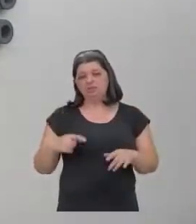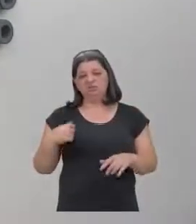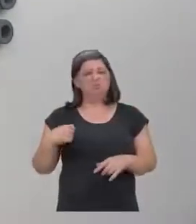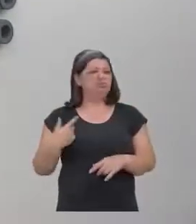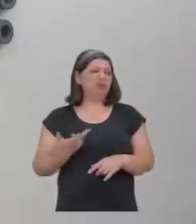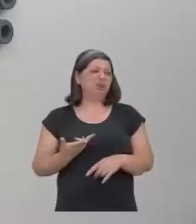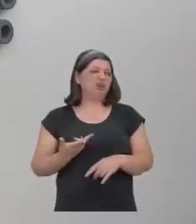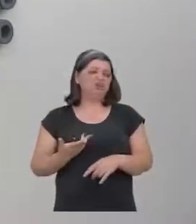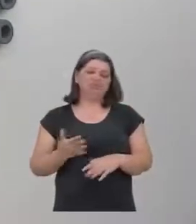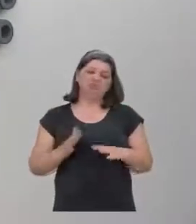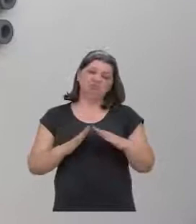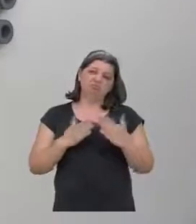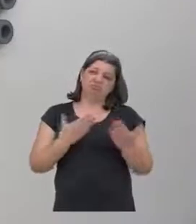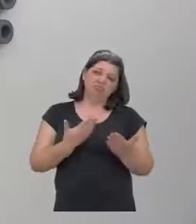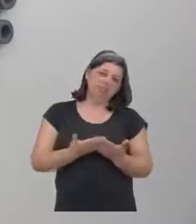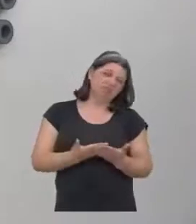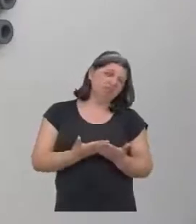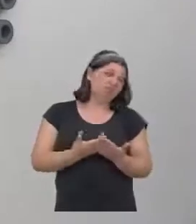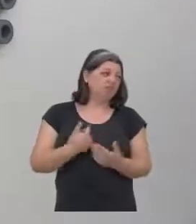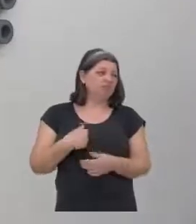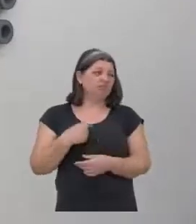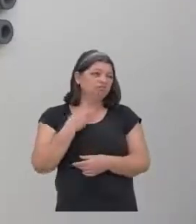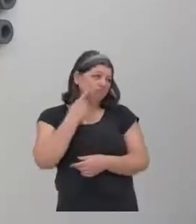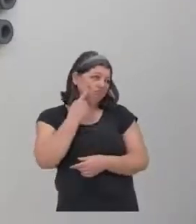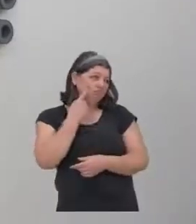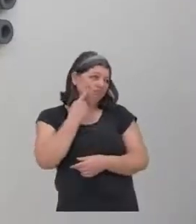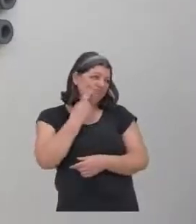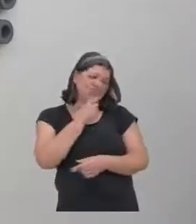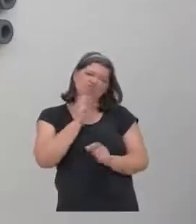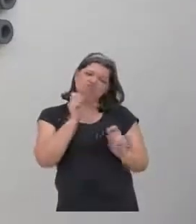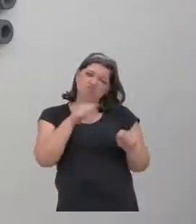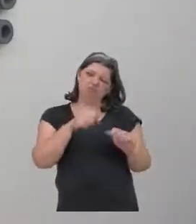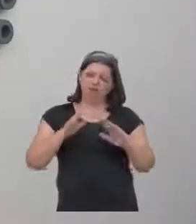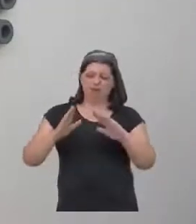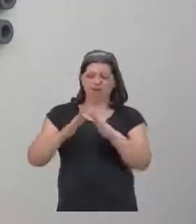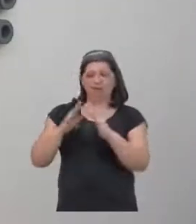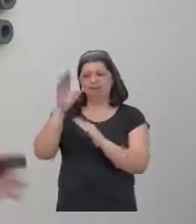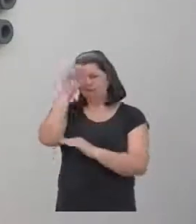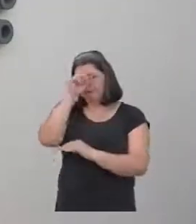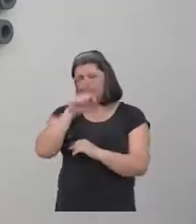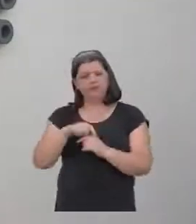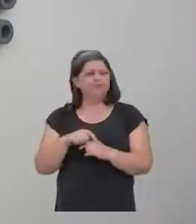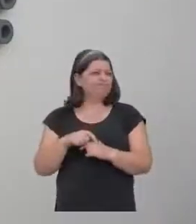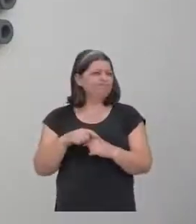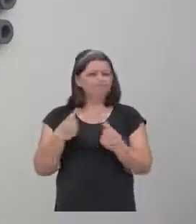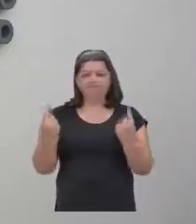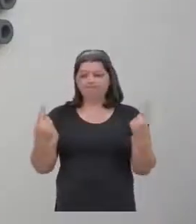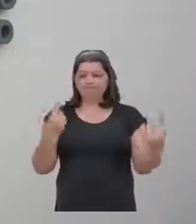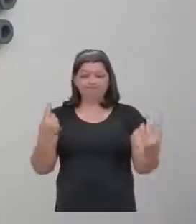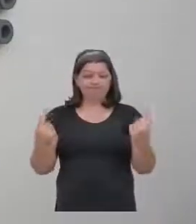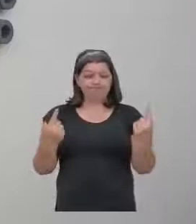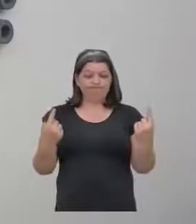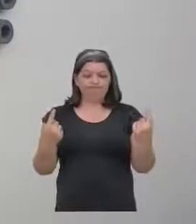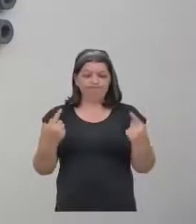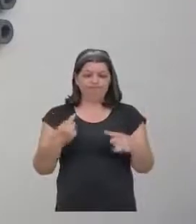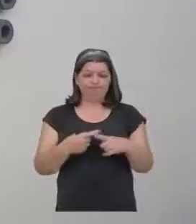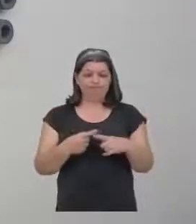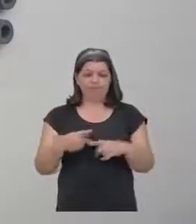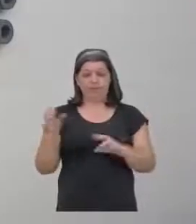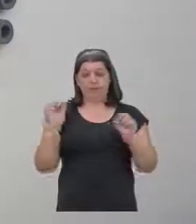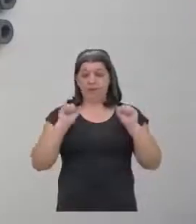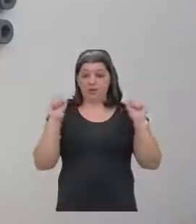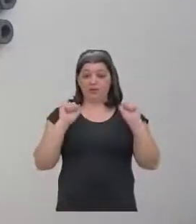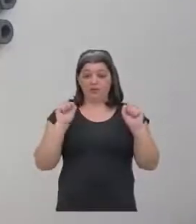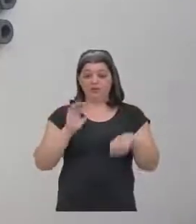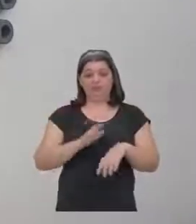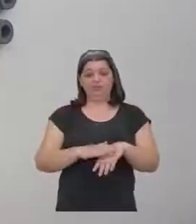escola pode não ser mais, não estou aprendendo mais nada lá, eu posso aprender isso em casa. Aí eu fui para um lado, fui para o outro, não me posicionei, adoro fazer isso. O que